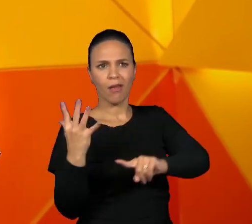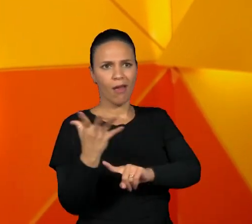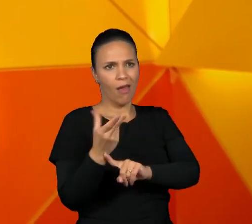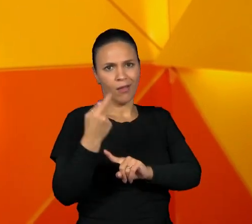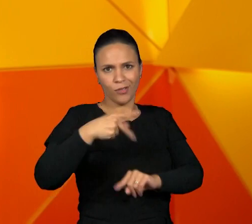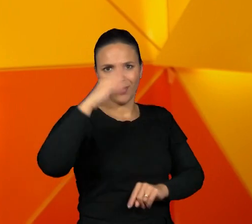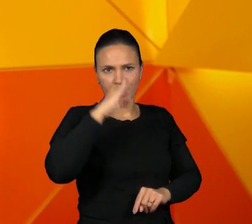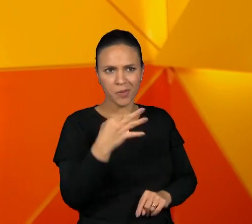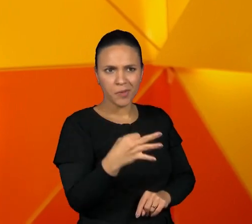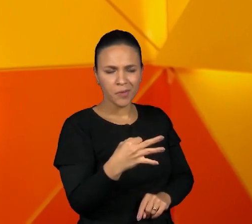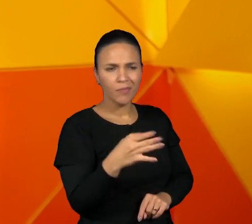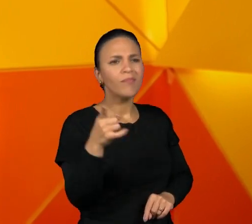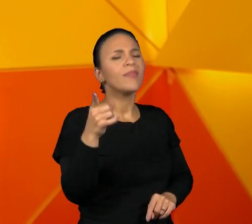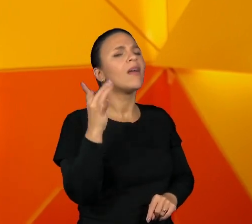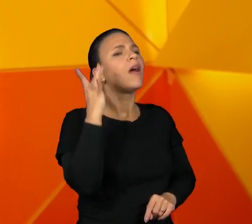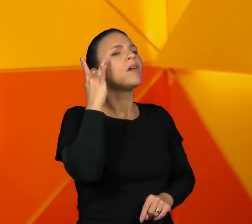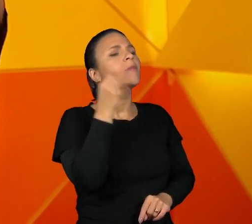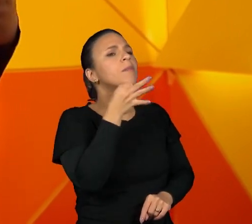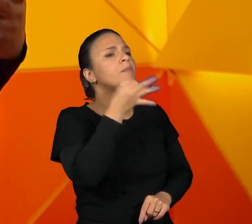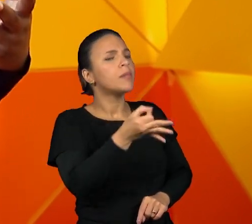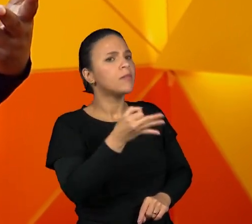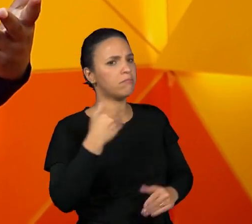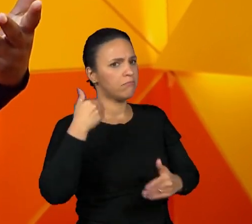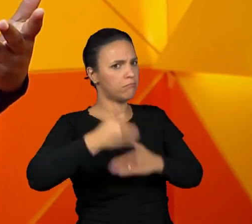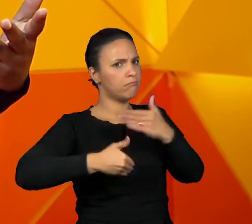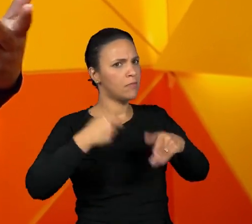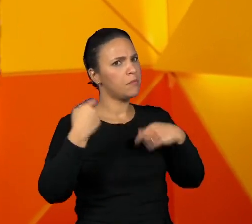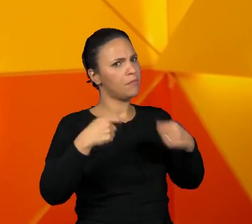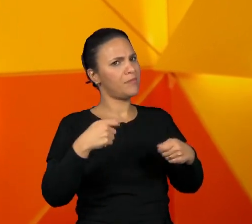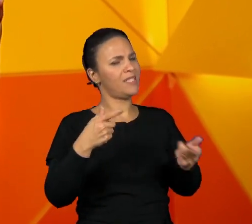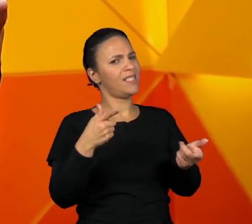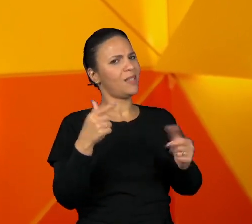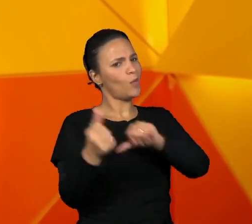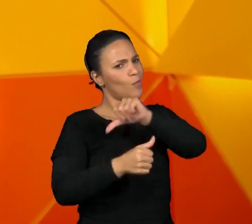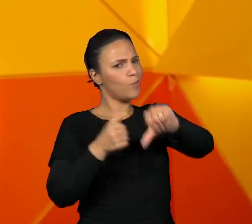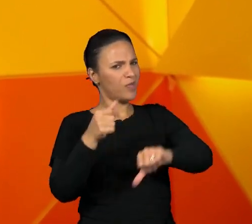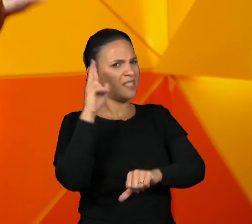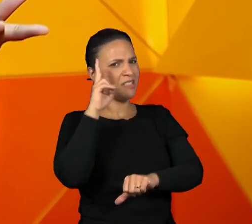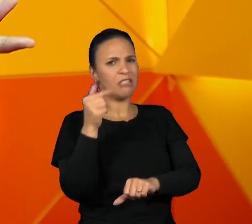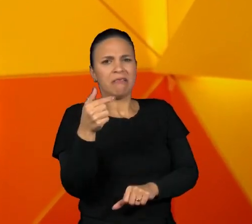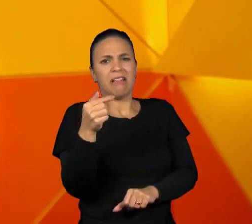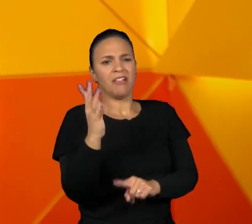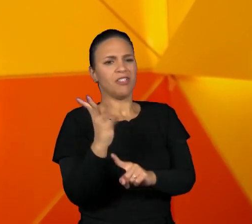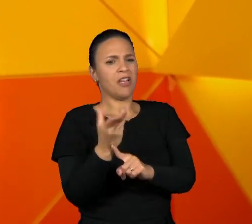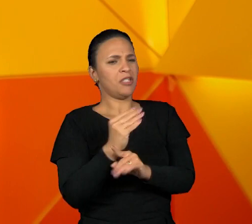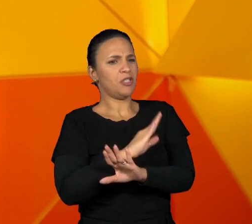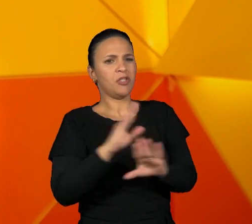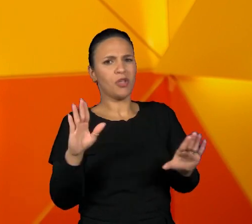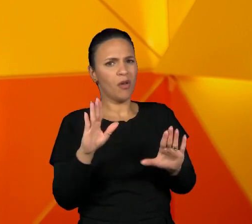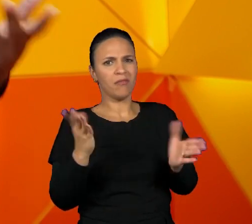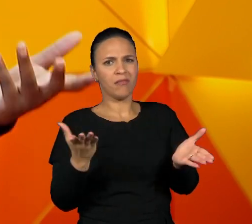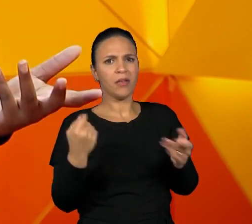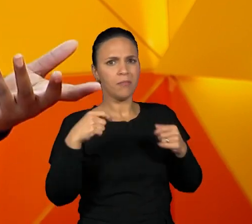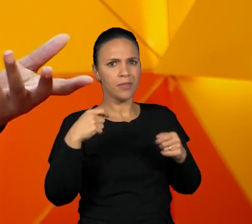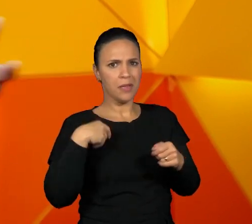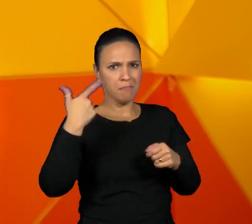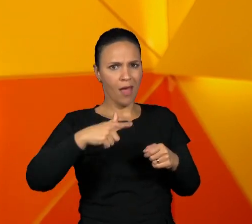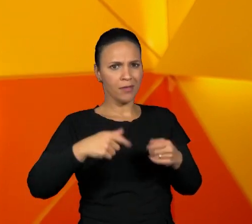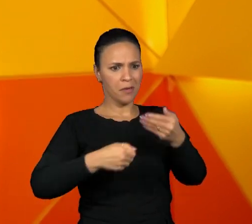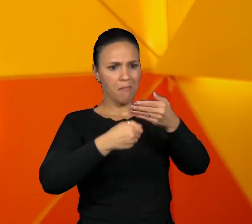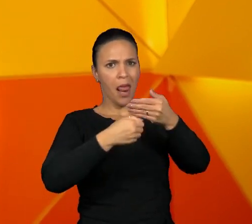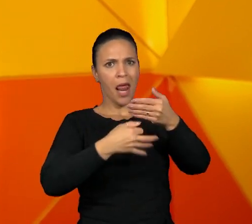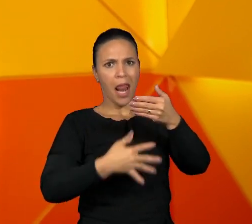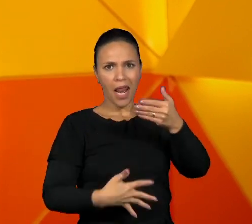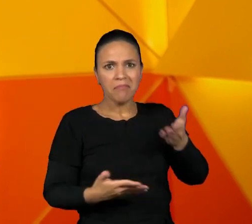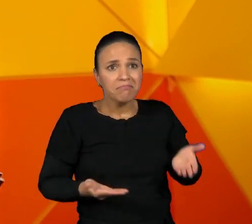nacional. O que você acha? Ao longo do tempo a gente vai ter que precisar rever essa história das 7 artes, a gente vai precisar colocar mais artes.